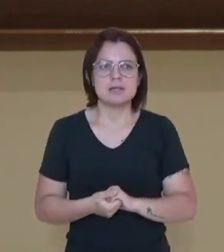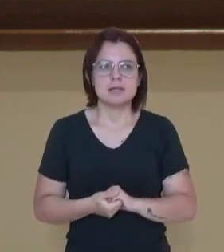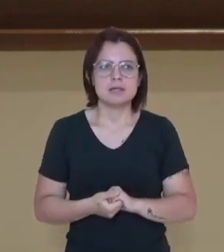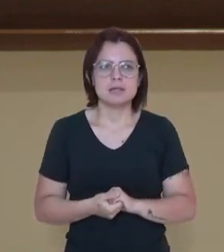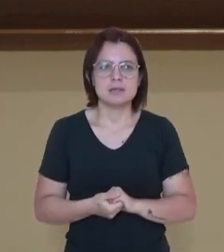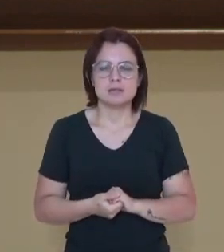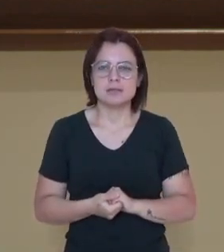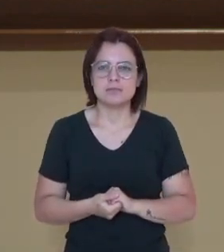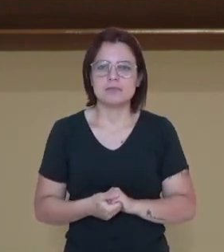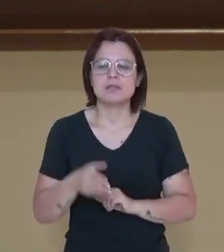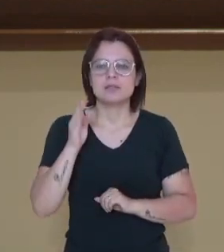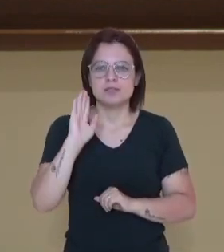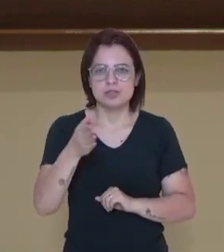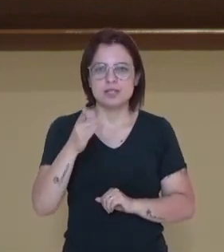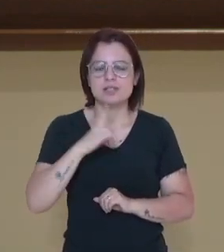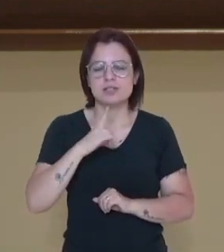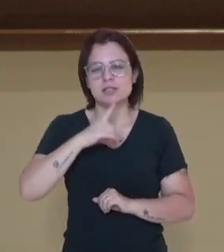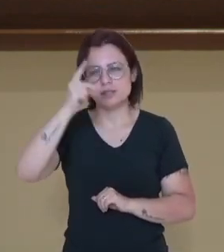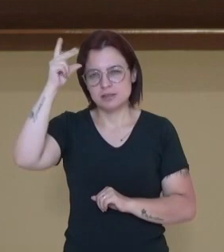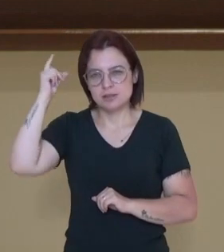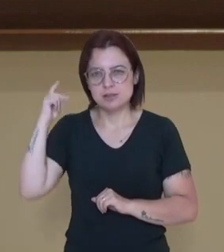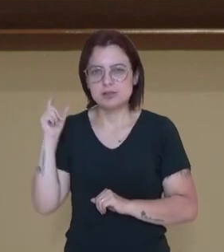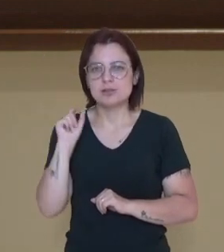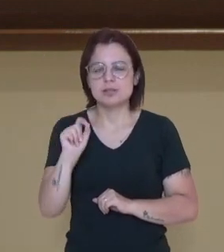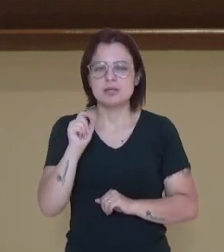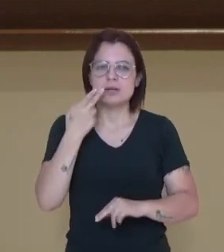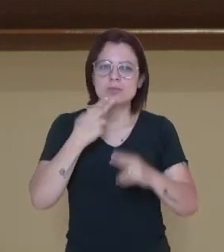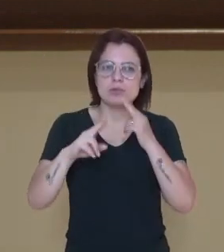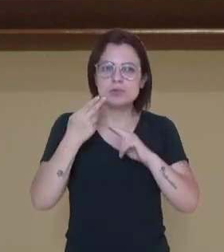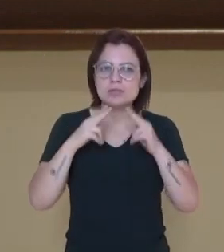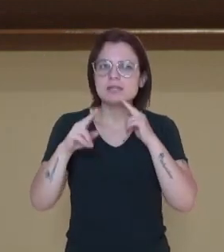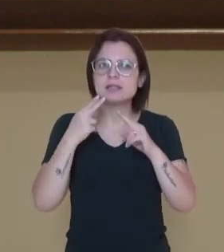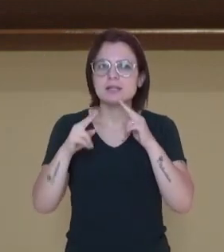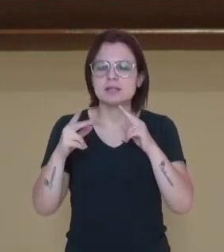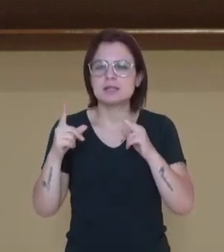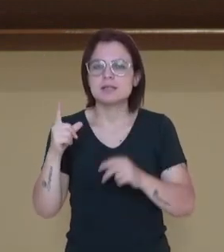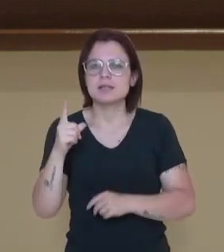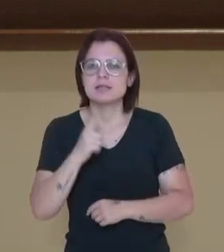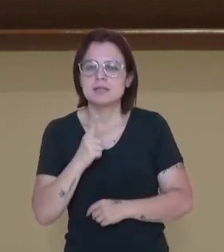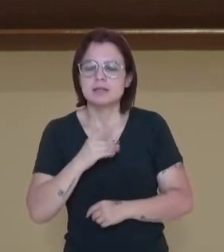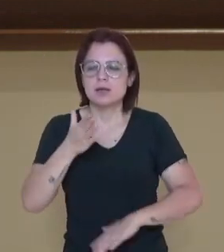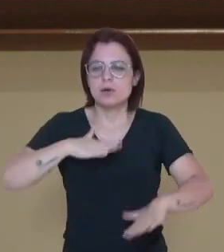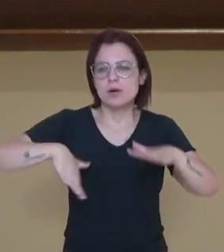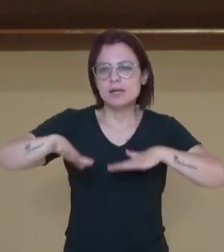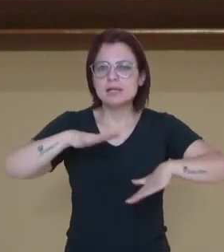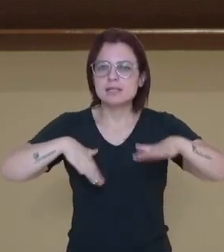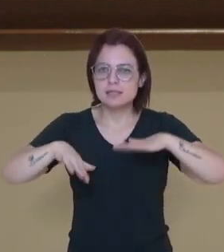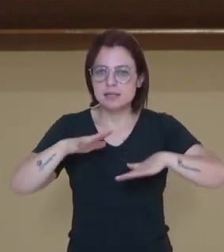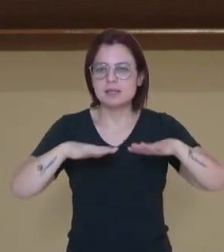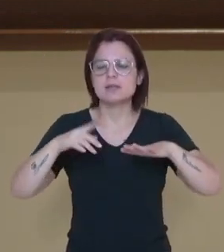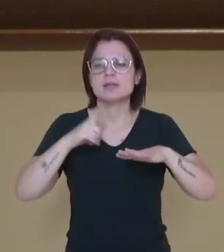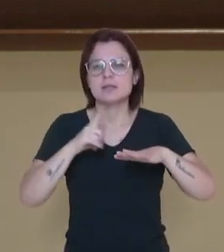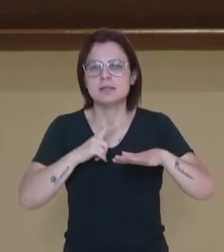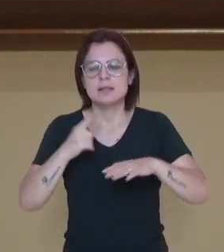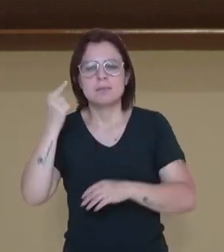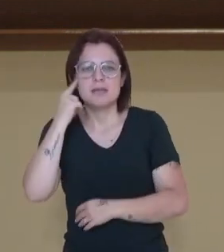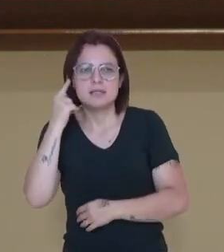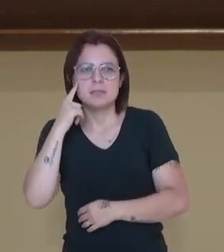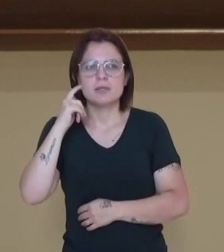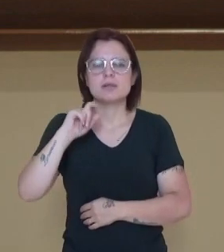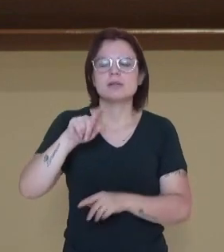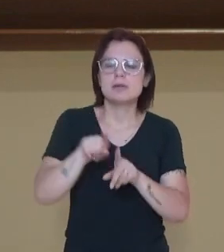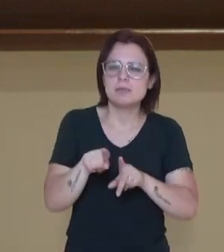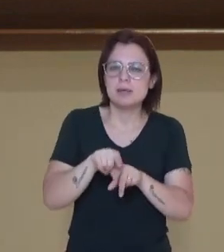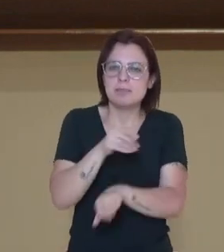seja, já na antiguidade, a música começou a ser organizada no pensamento e na